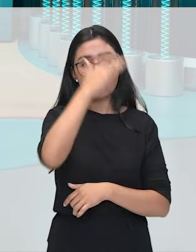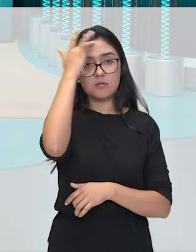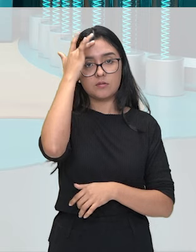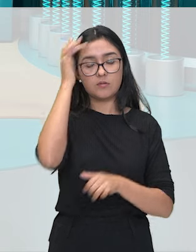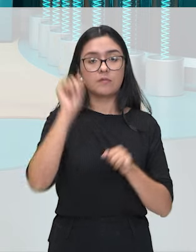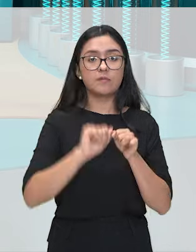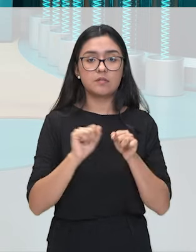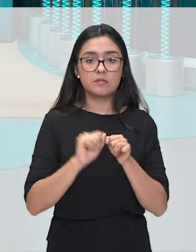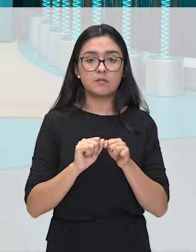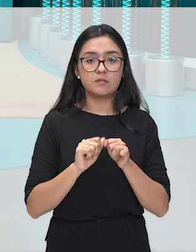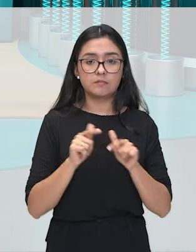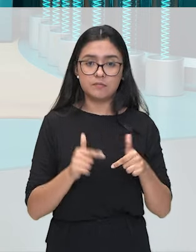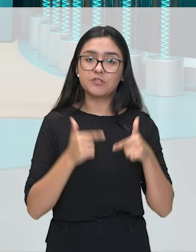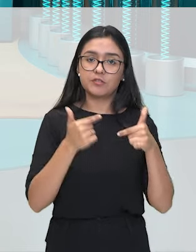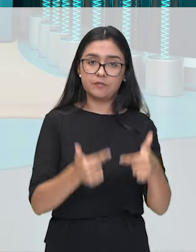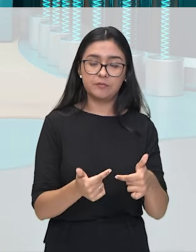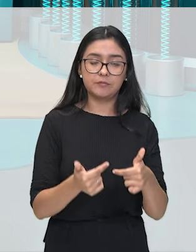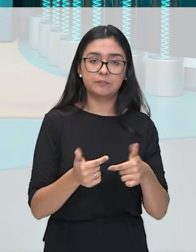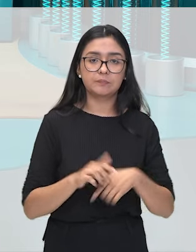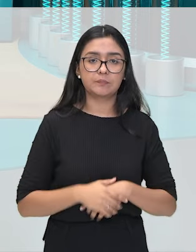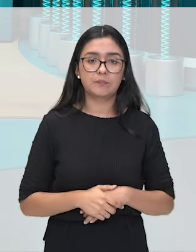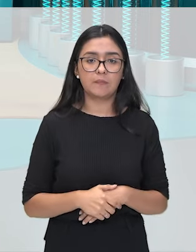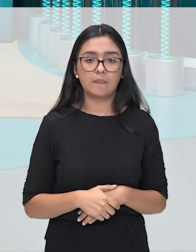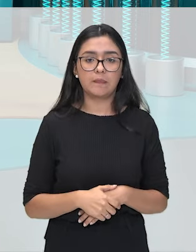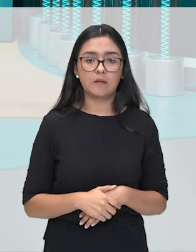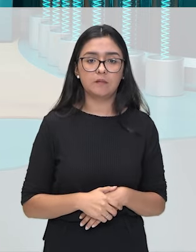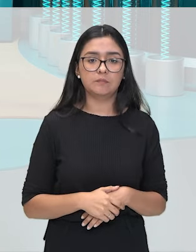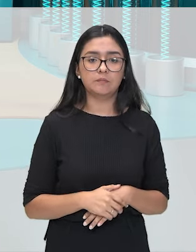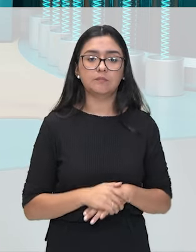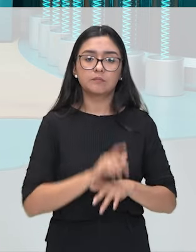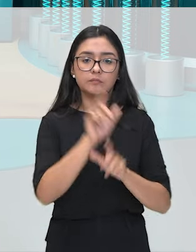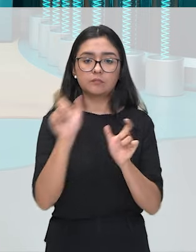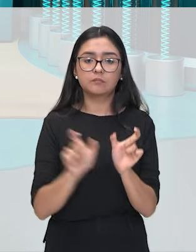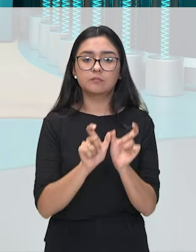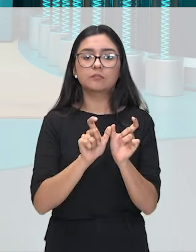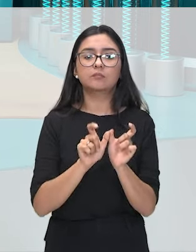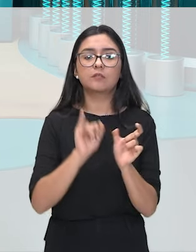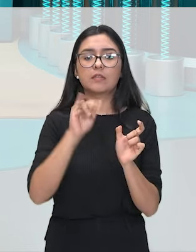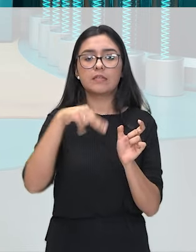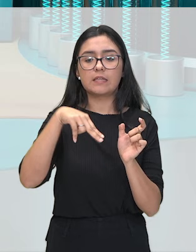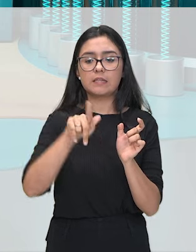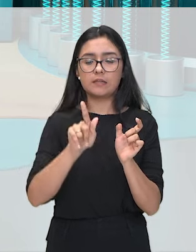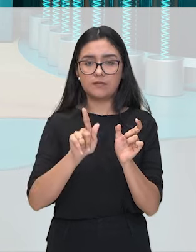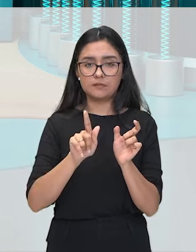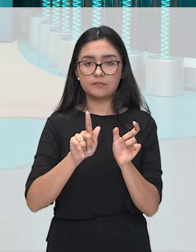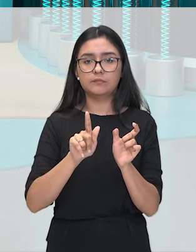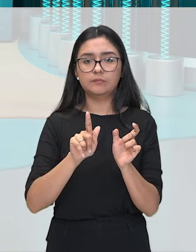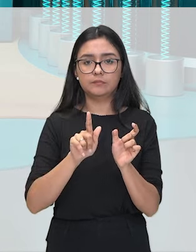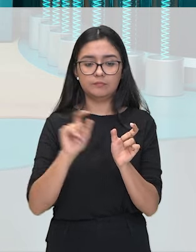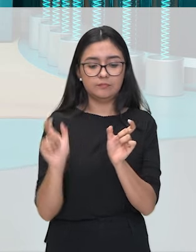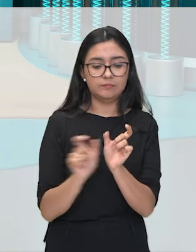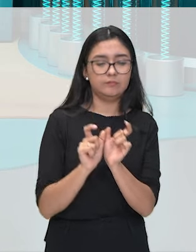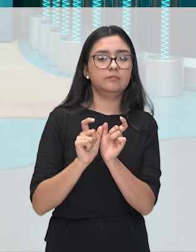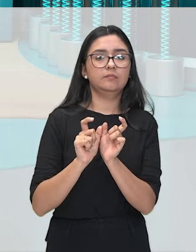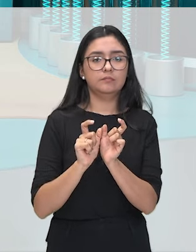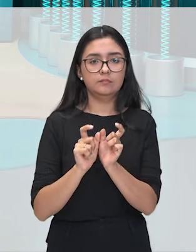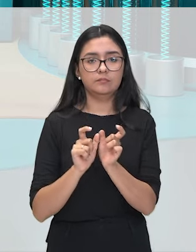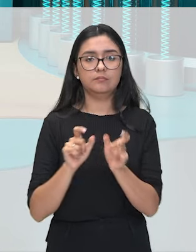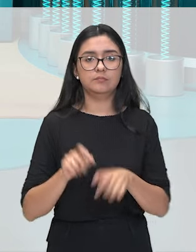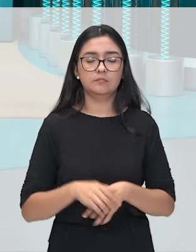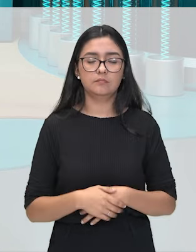né vai não já realizou Ok e acompanhado de quem do ing que dá a ideia do